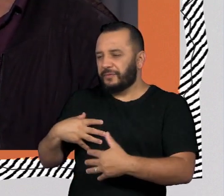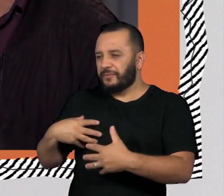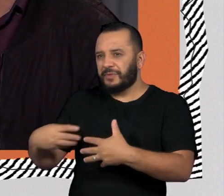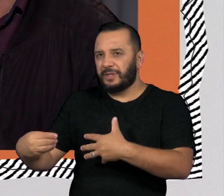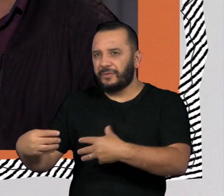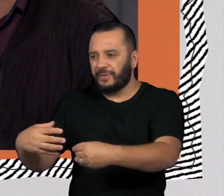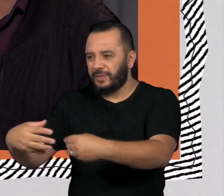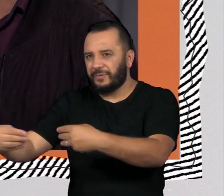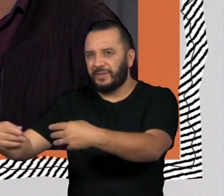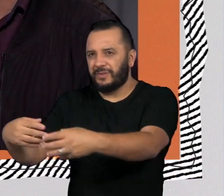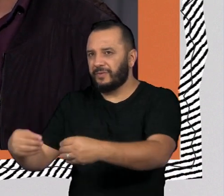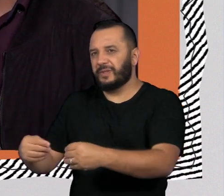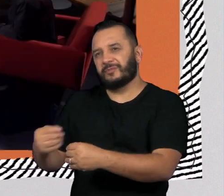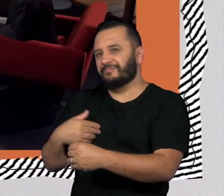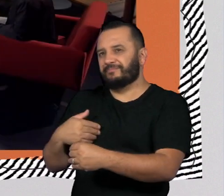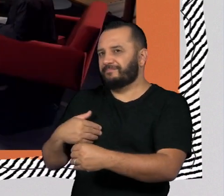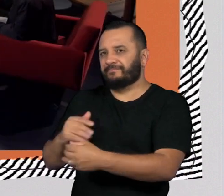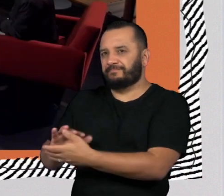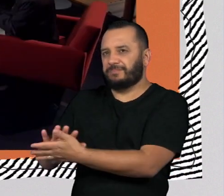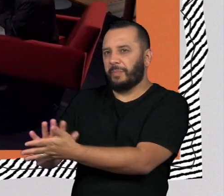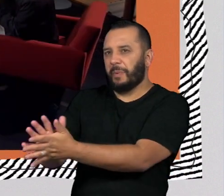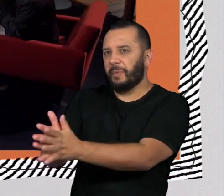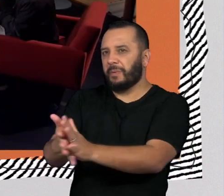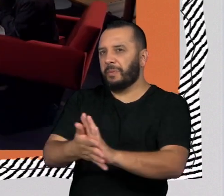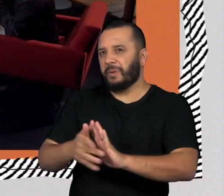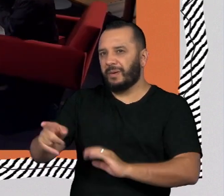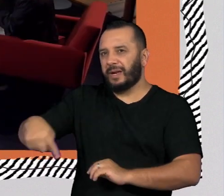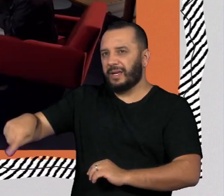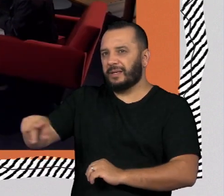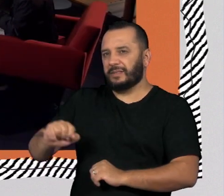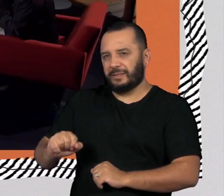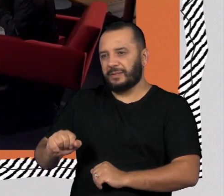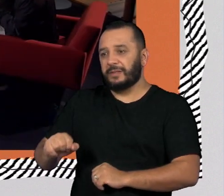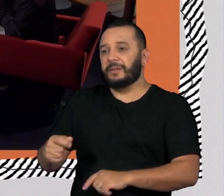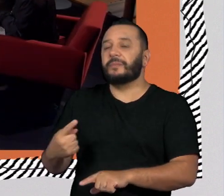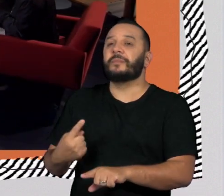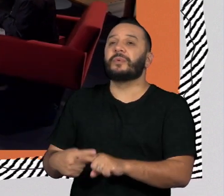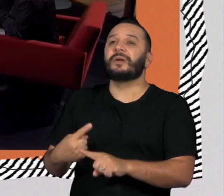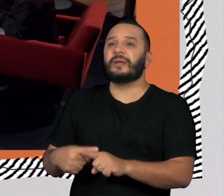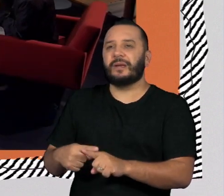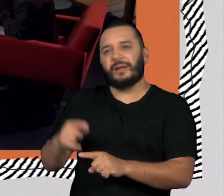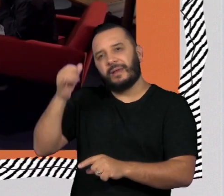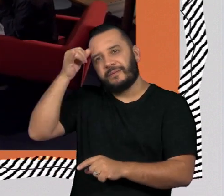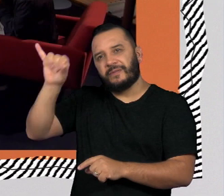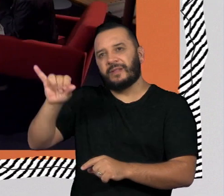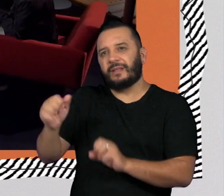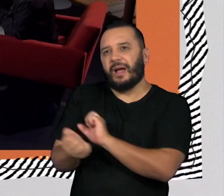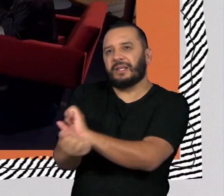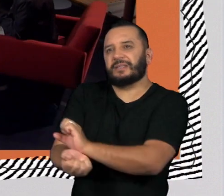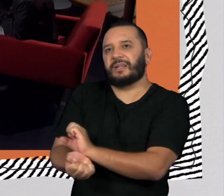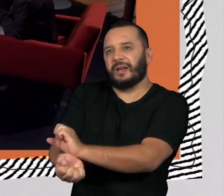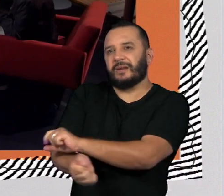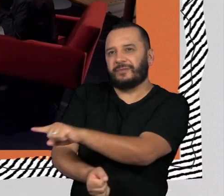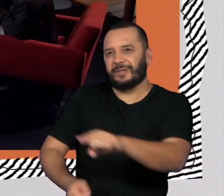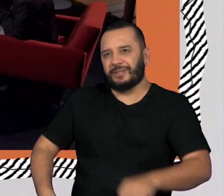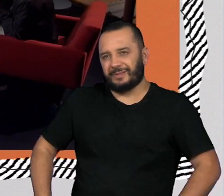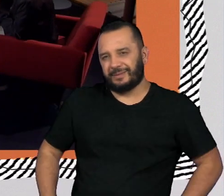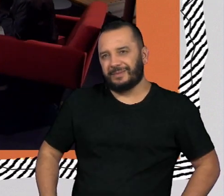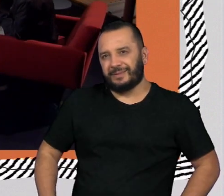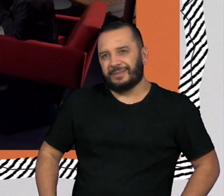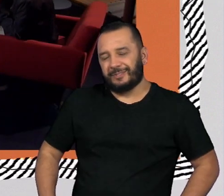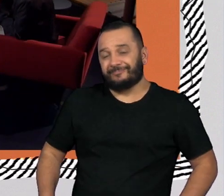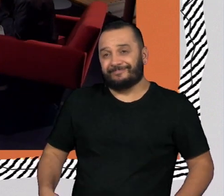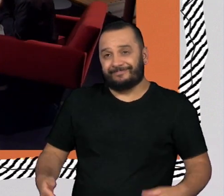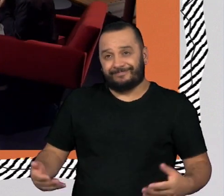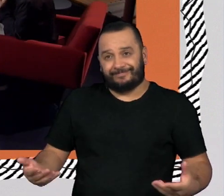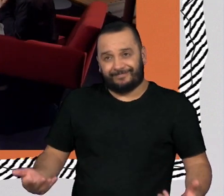fossem escravizados. Bom, isso não estou entregando spoiler, porque a mágica do livro está